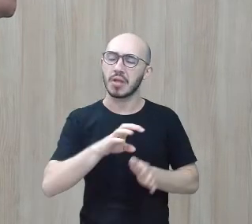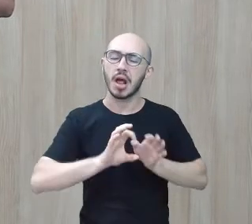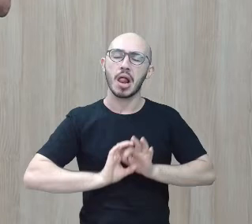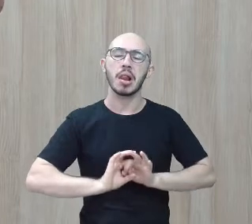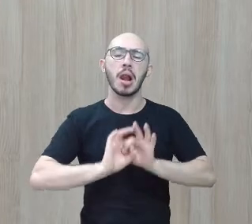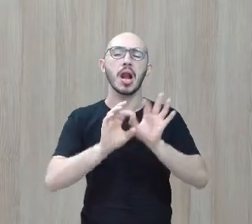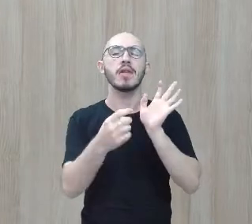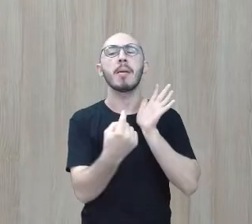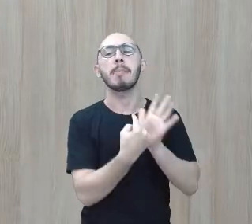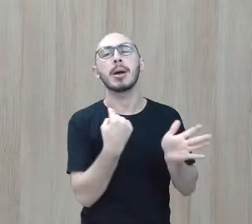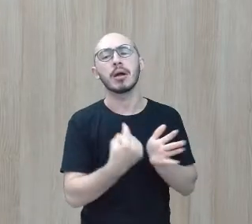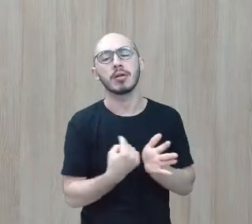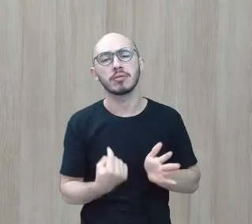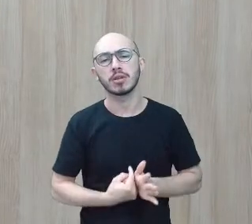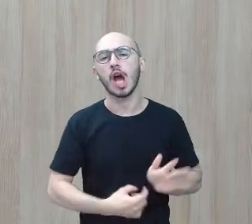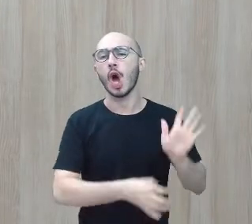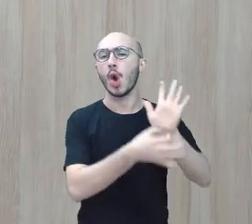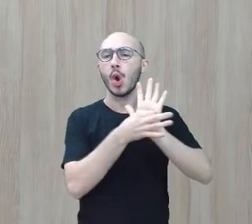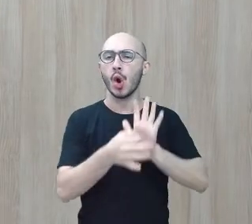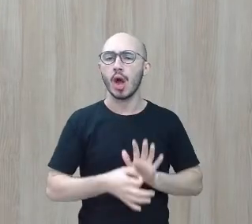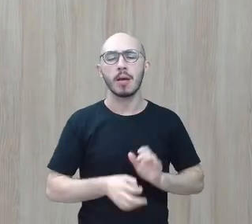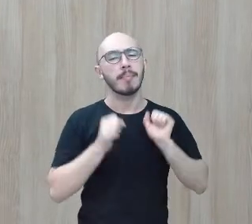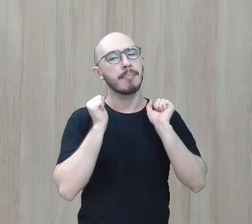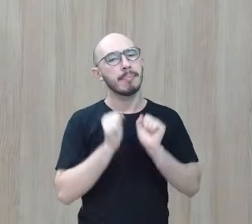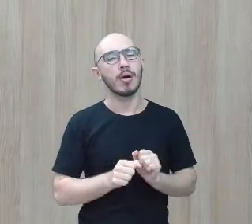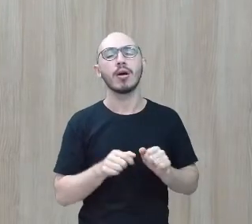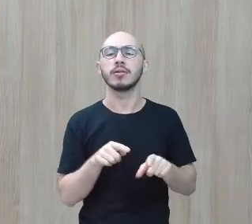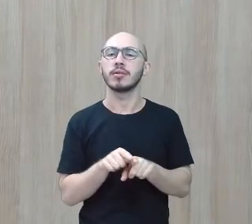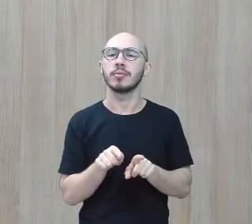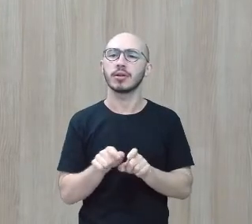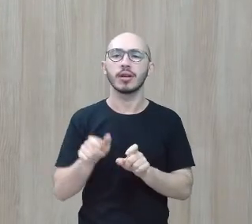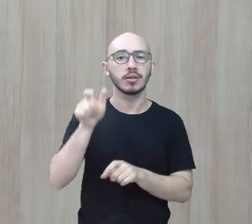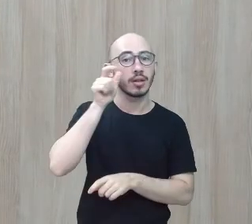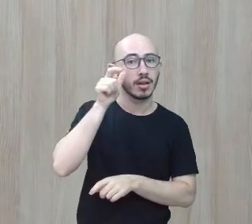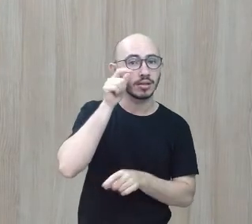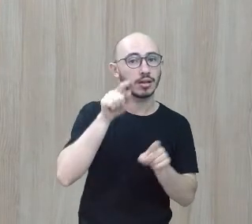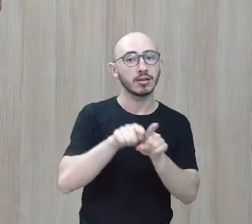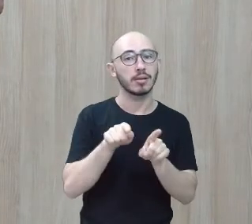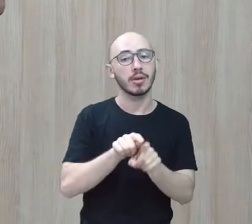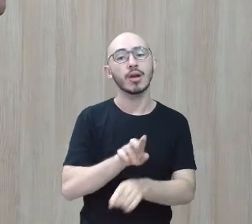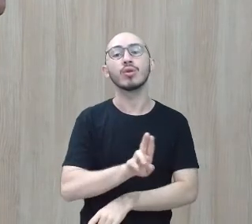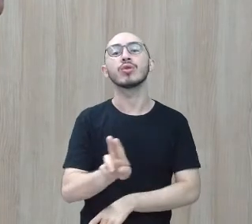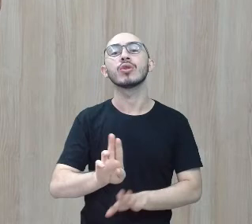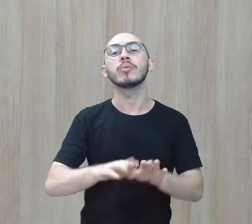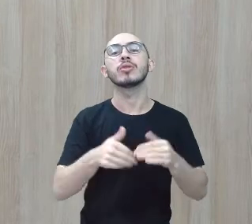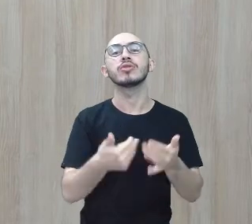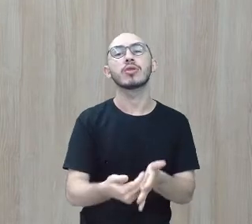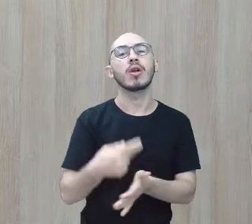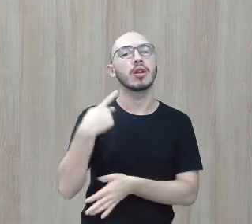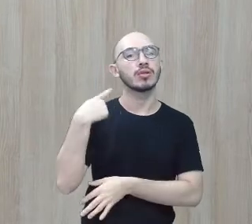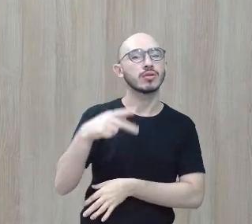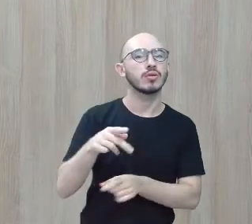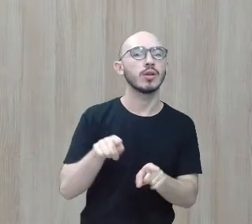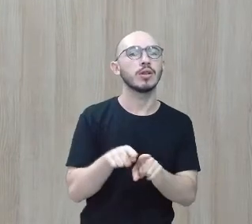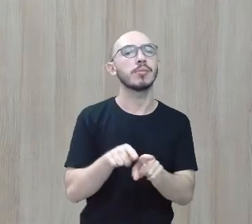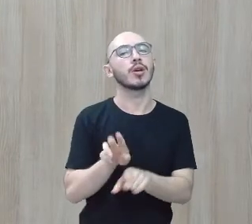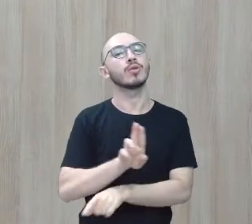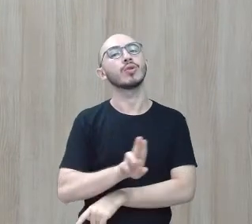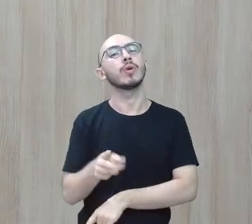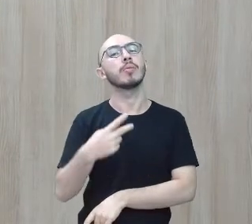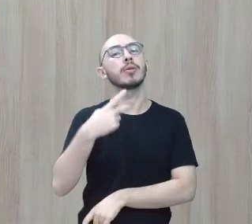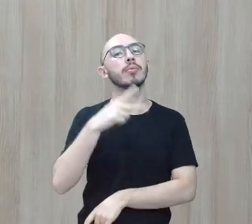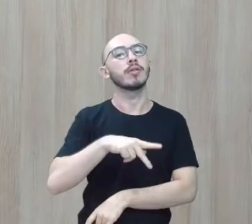perguntar, de falar. É interessante sabermos a escola que vocês estudam, o nome da